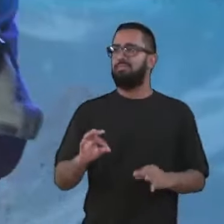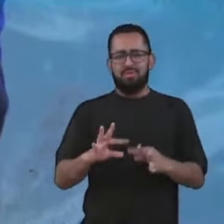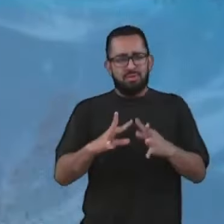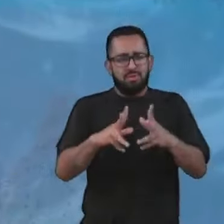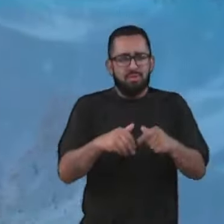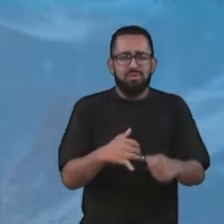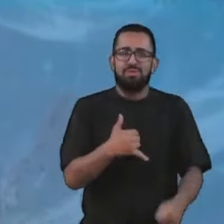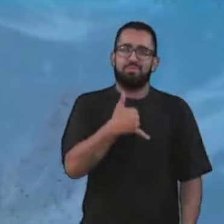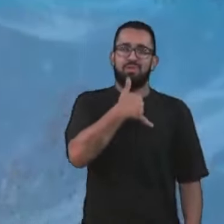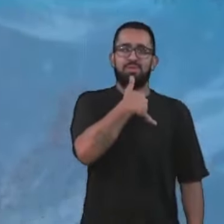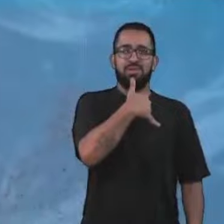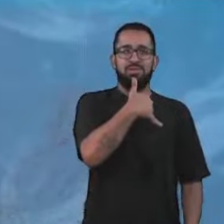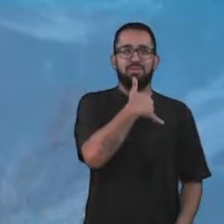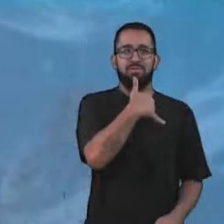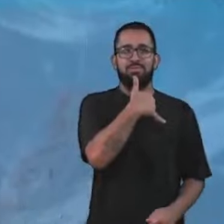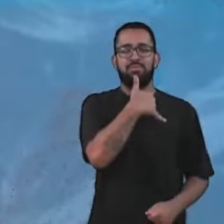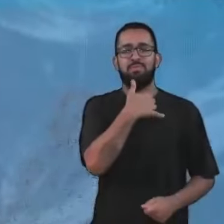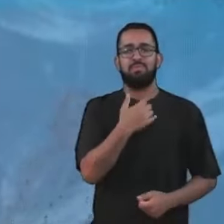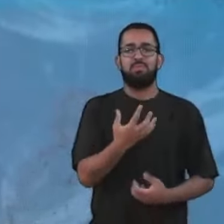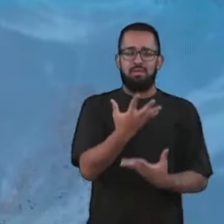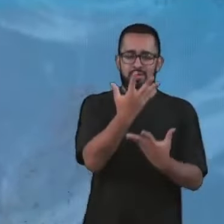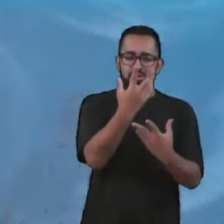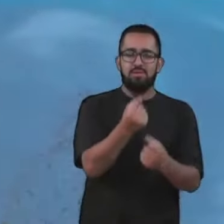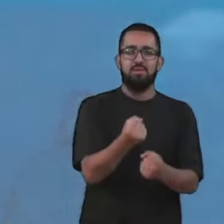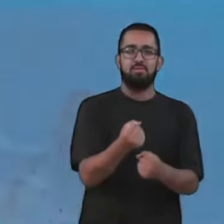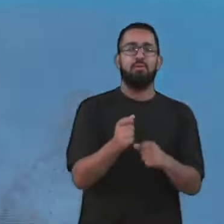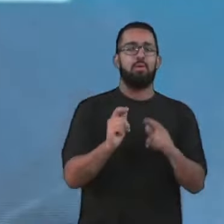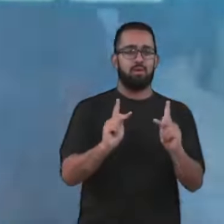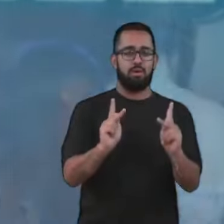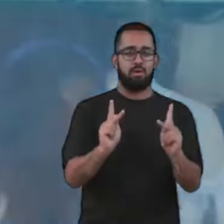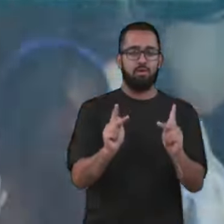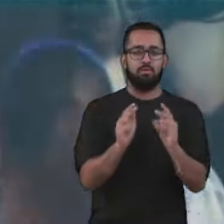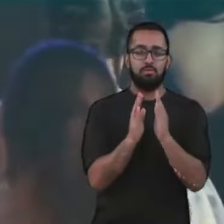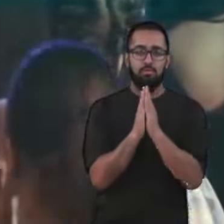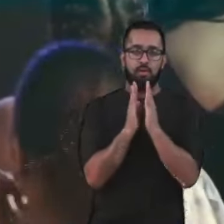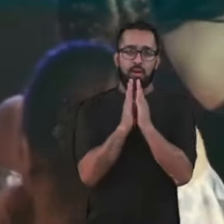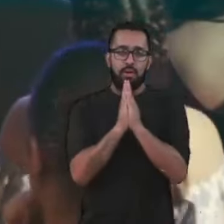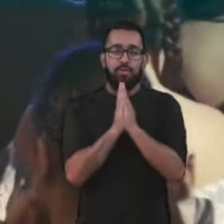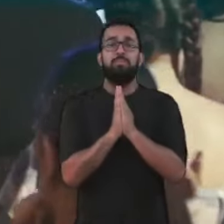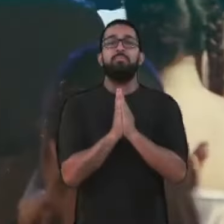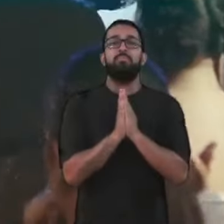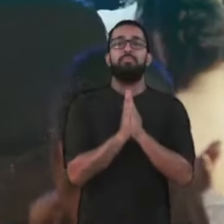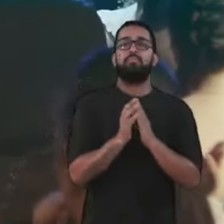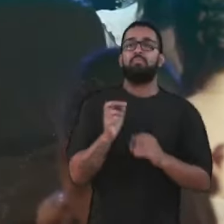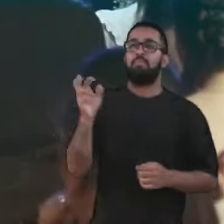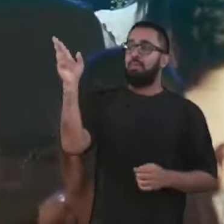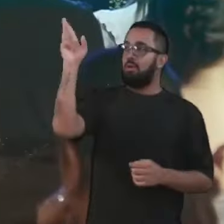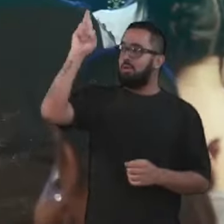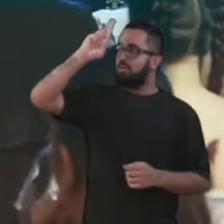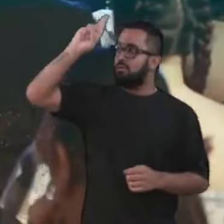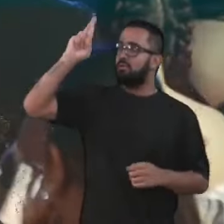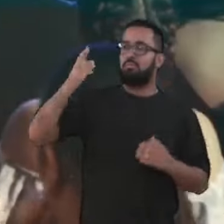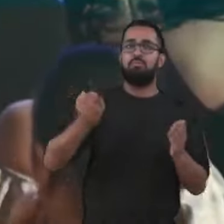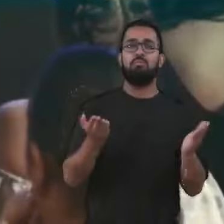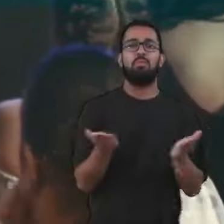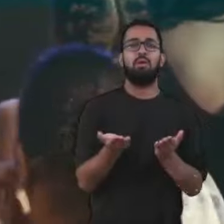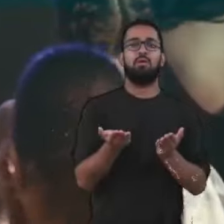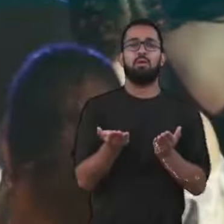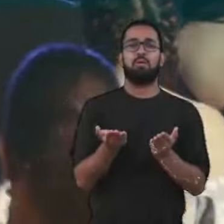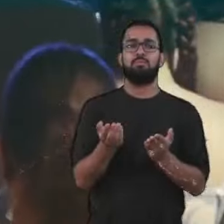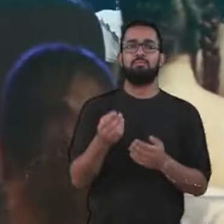onde você estiver, o Senhor alcança você. Senhor, eu oro agora para que através do teu Santo Espírito que habita entre